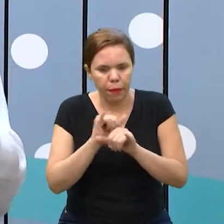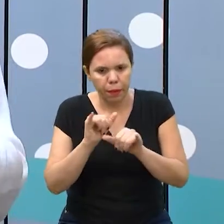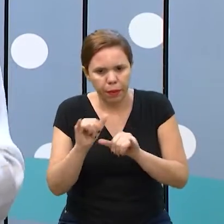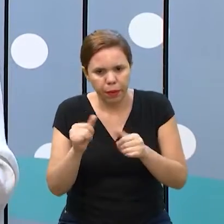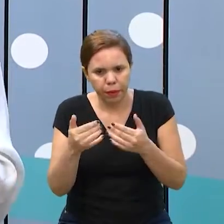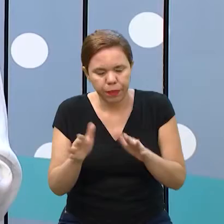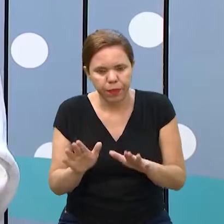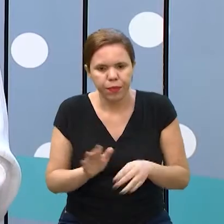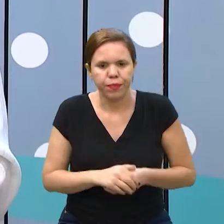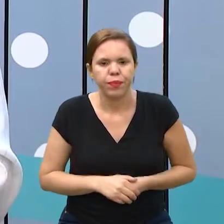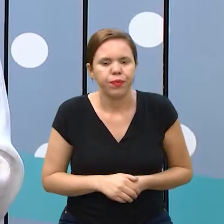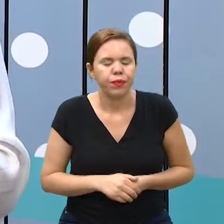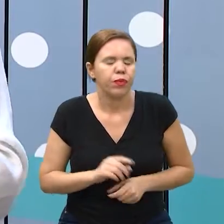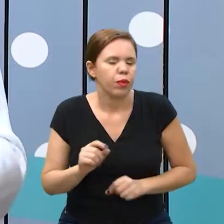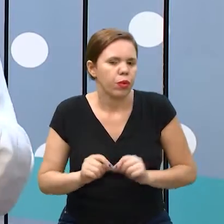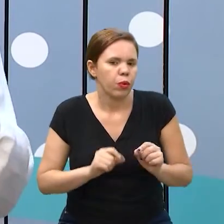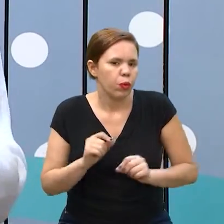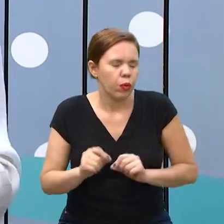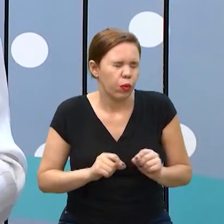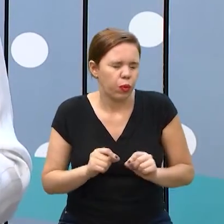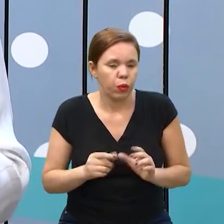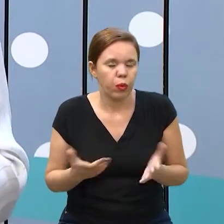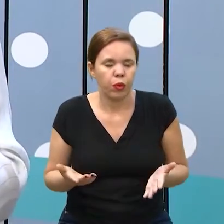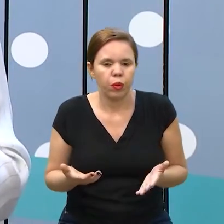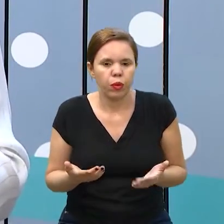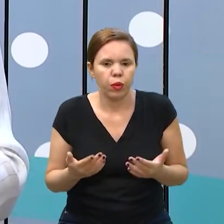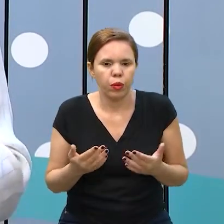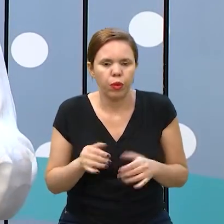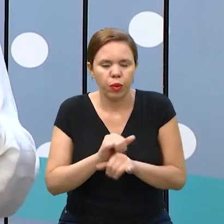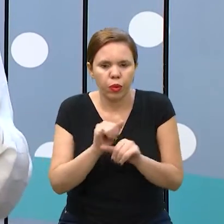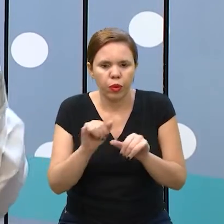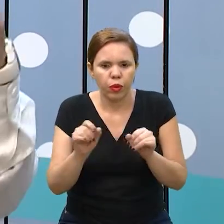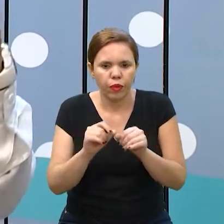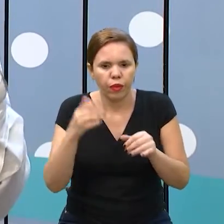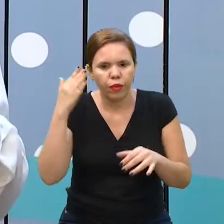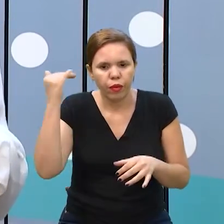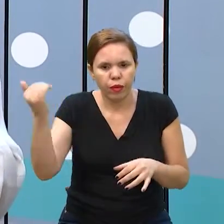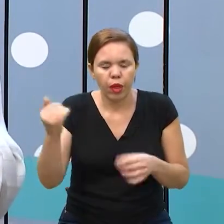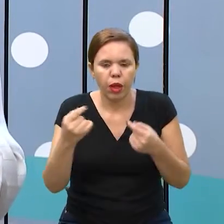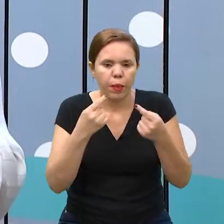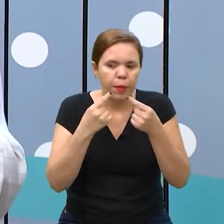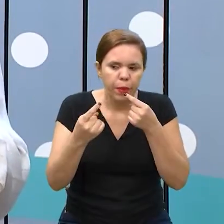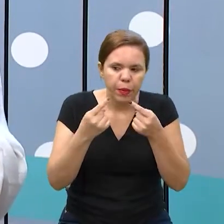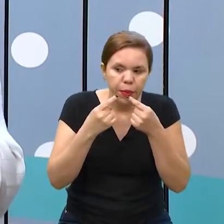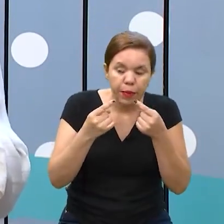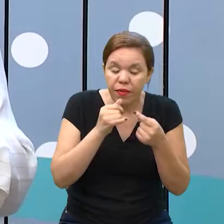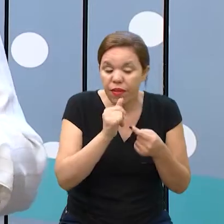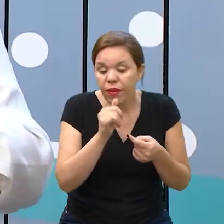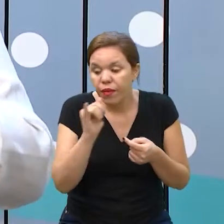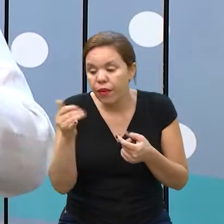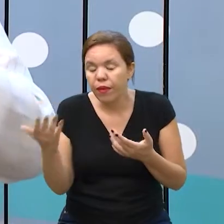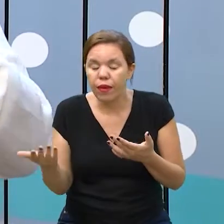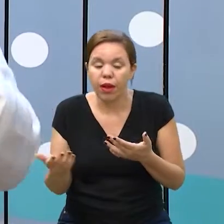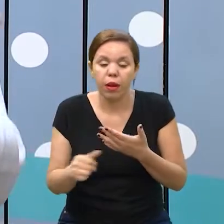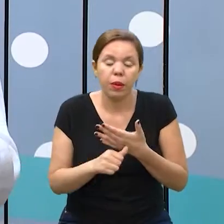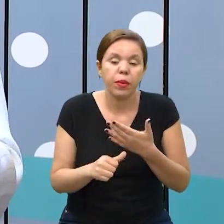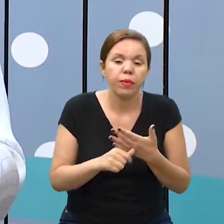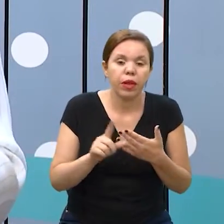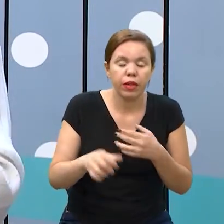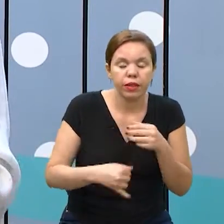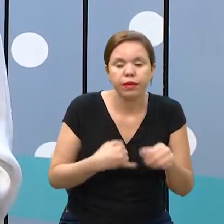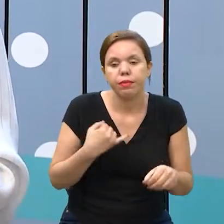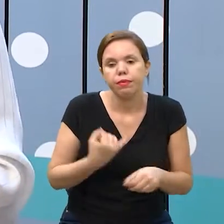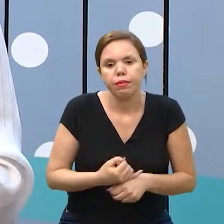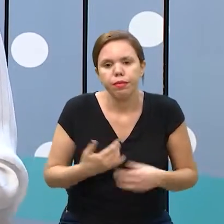propagandas aí declaradas, do que aquela propaganda feita no famoso boca a boca. Então, é um boca a